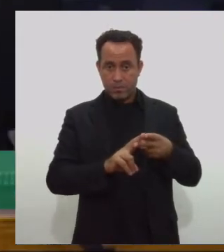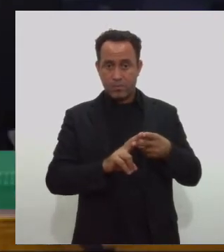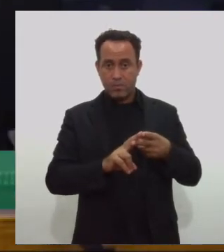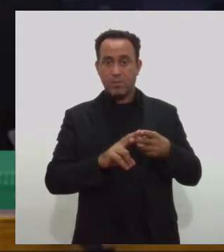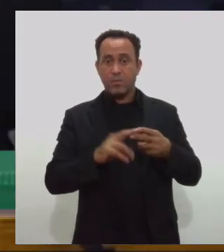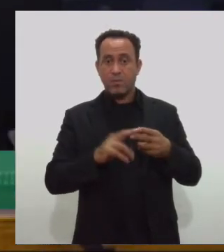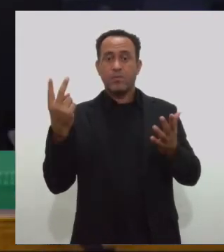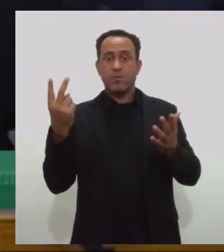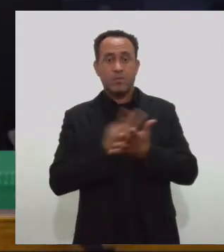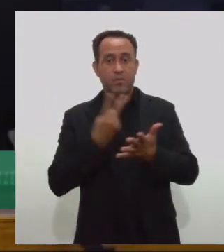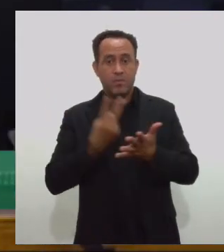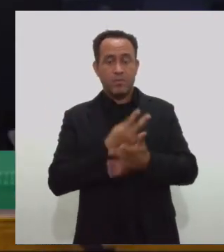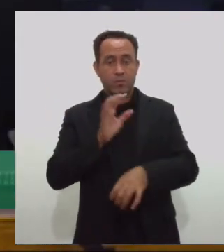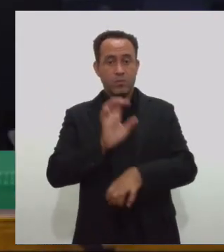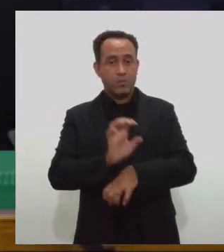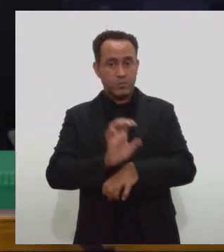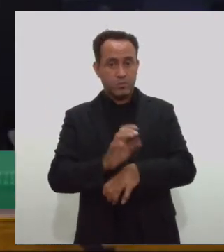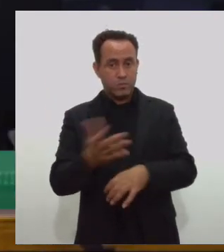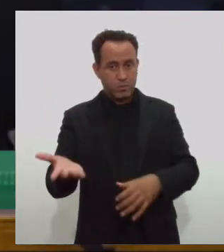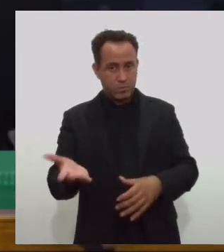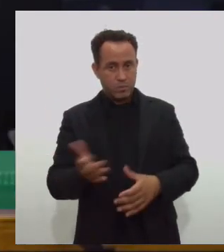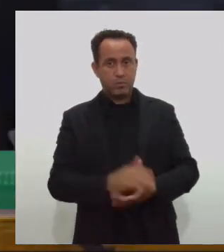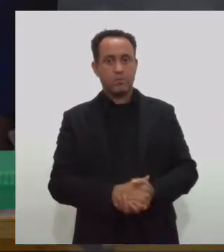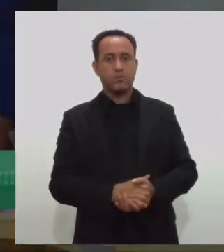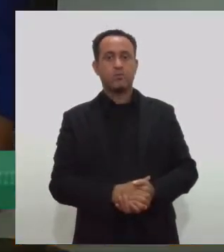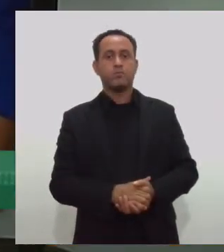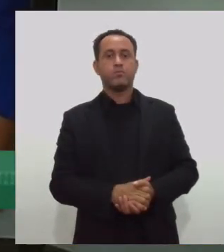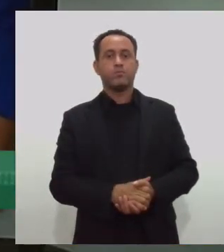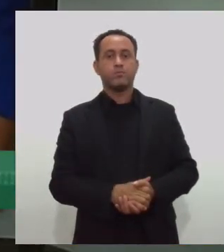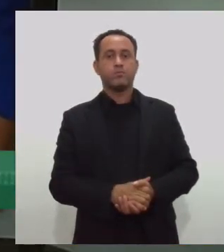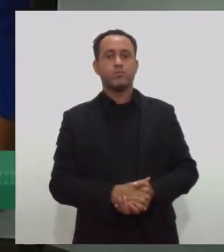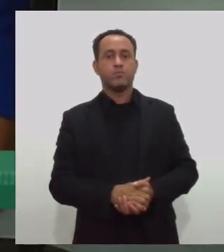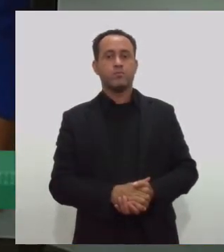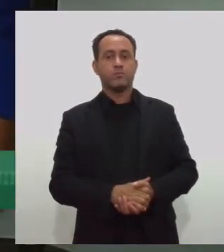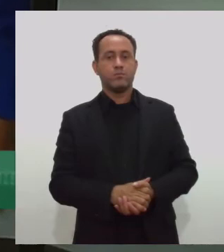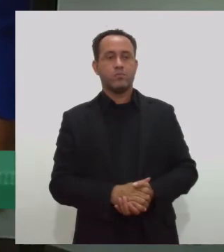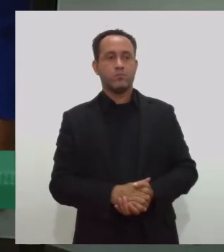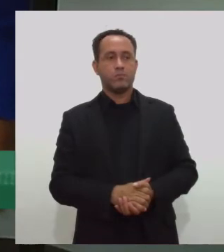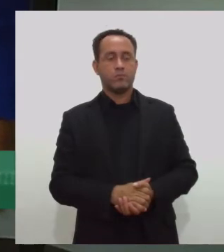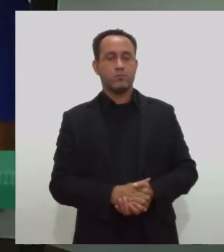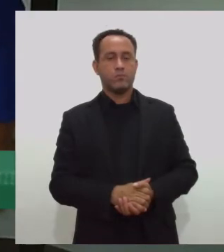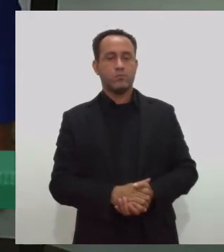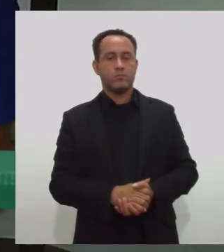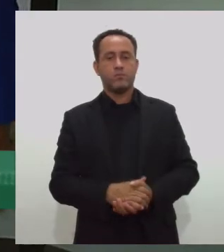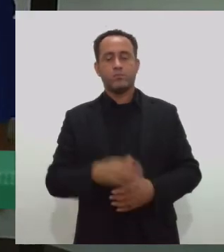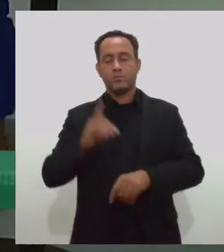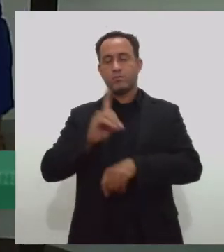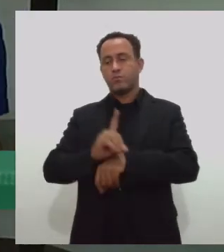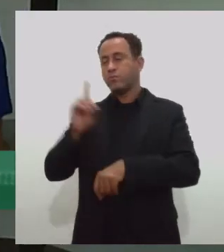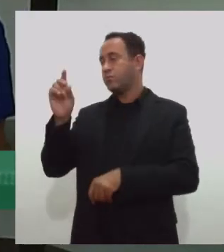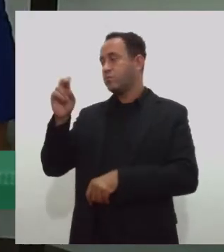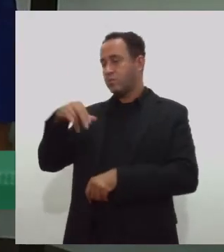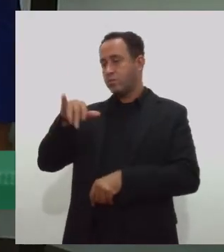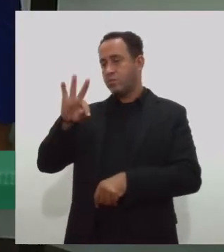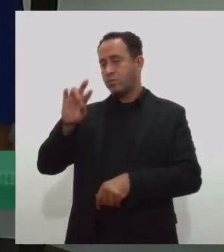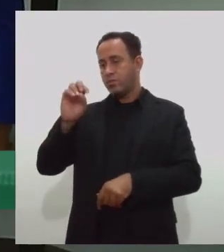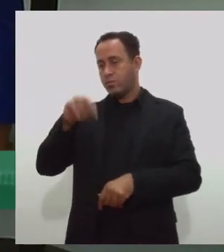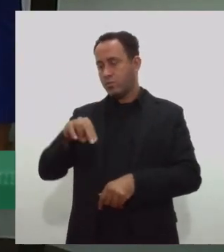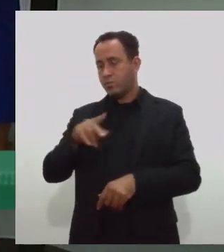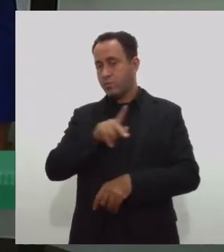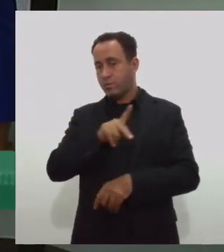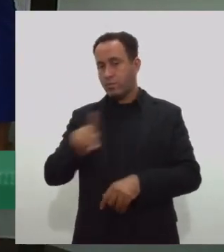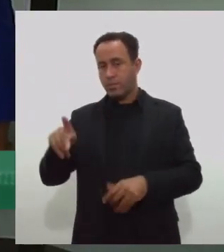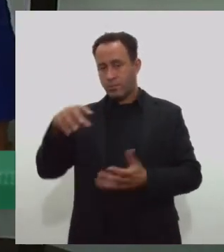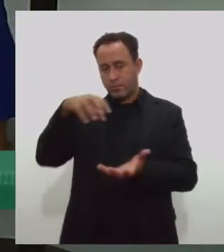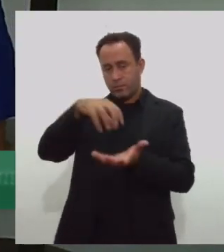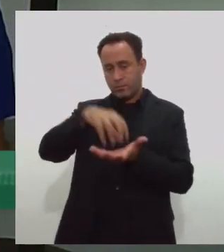Estado. Doutor Newton, né? Aí a presidência, né, da